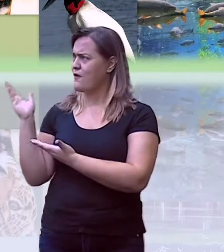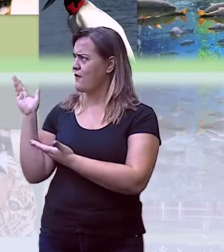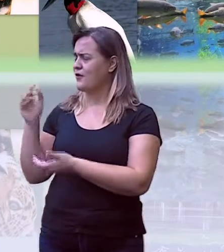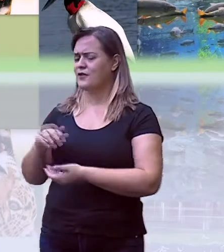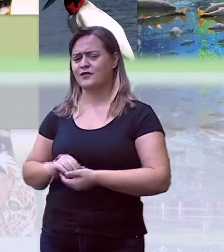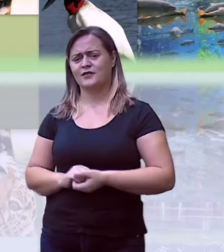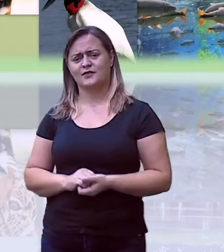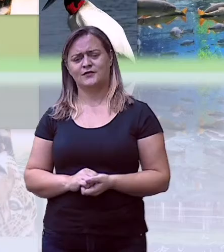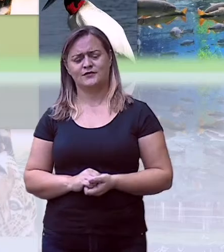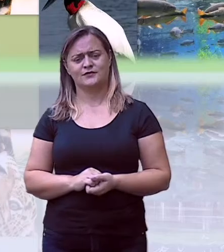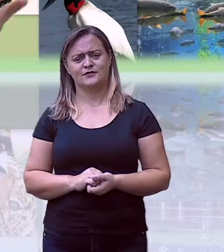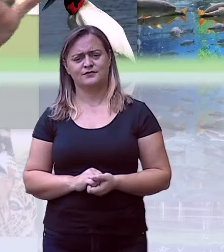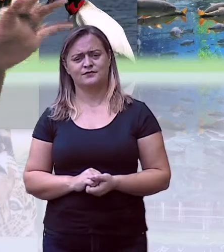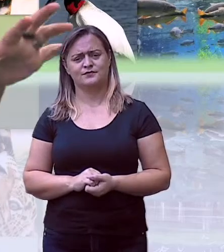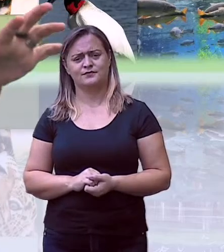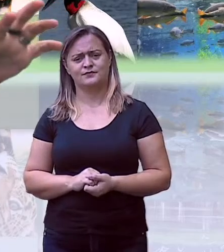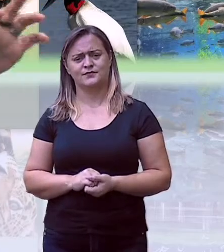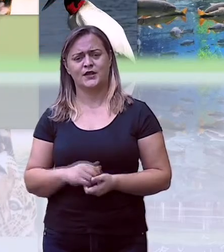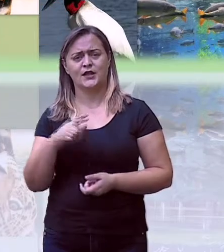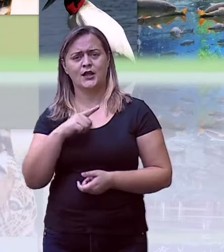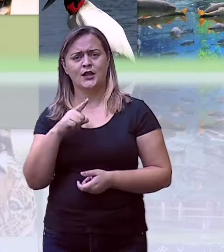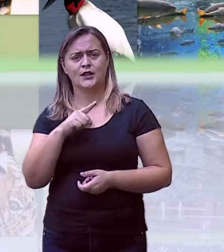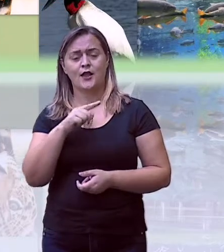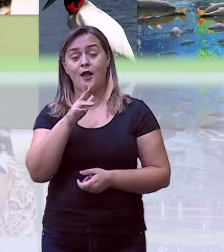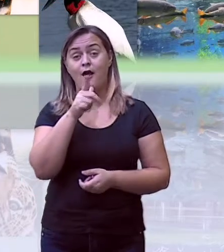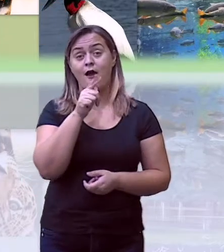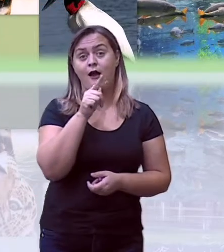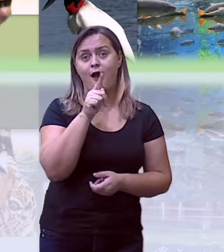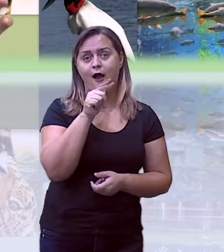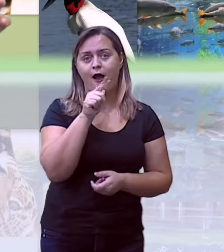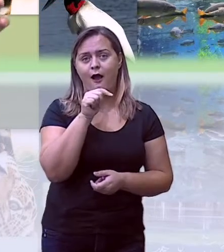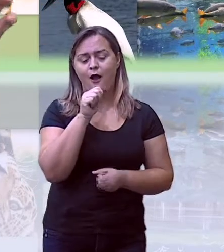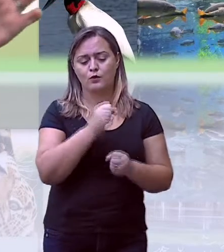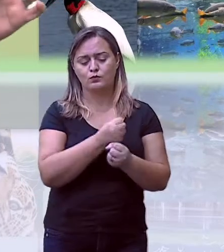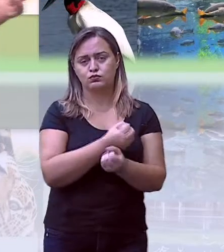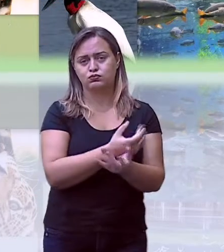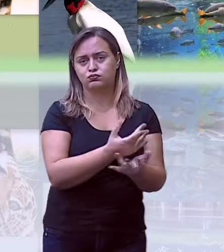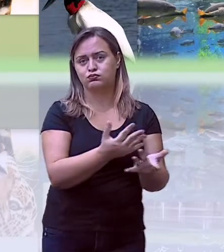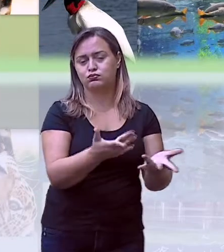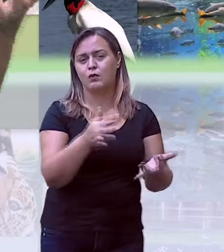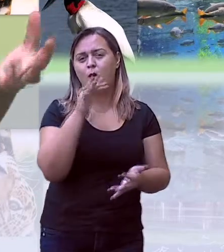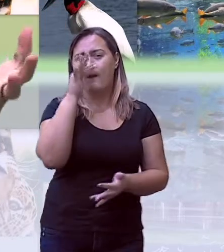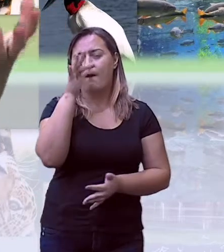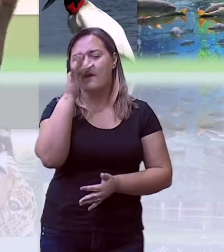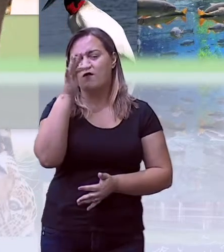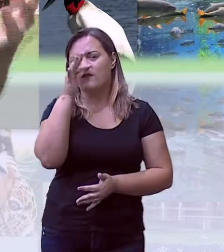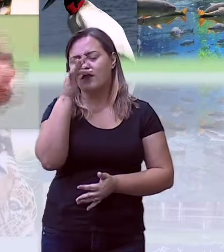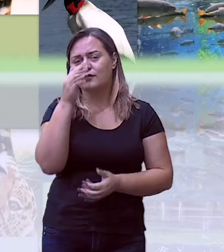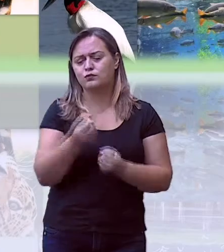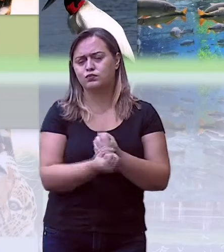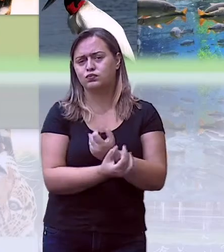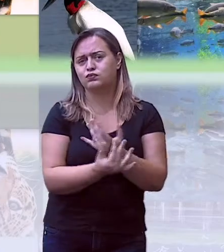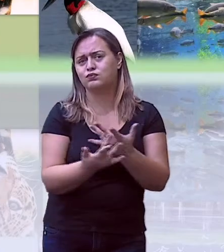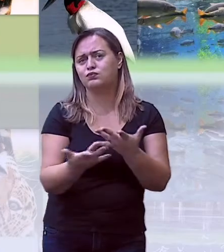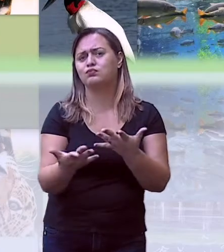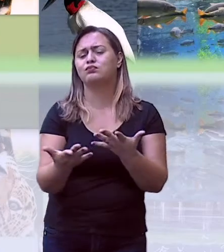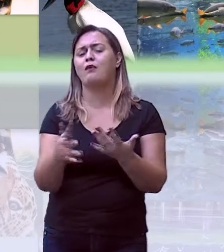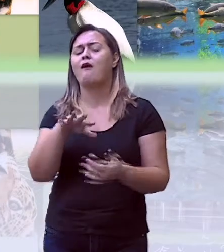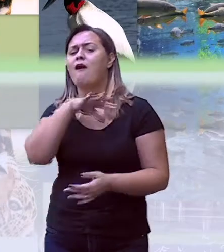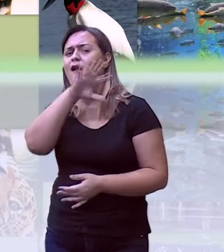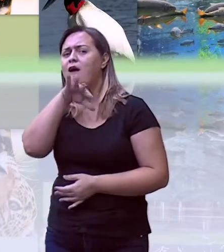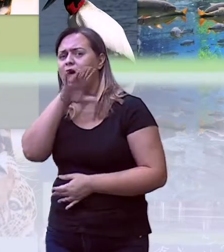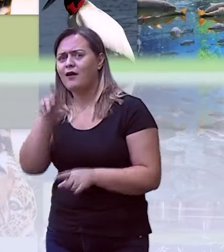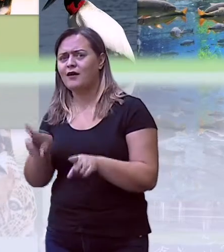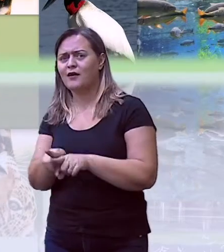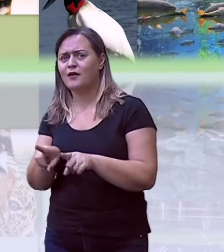gente vê paisagem com água, com vegetação, com muitas espécies animais, não é